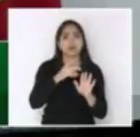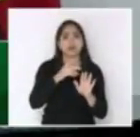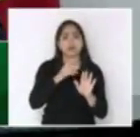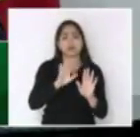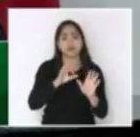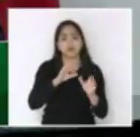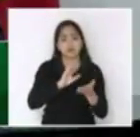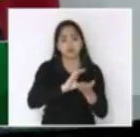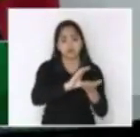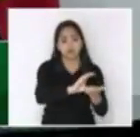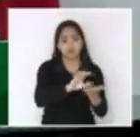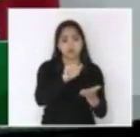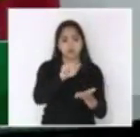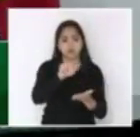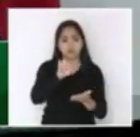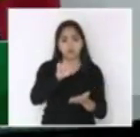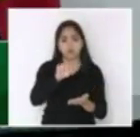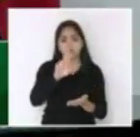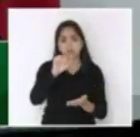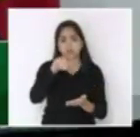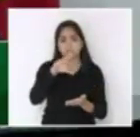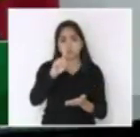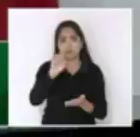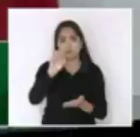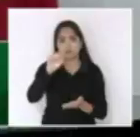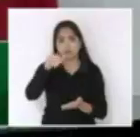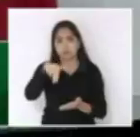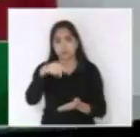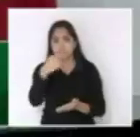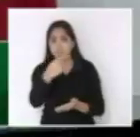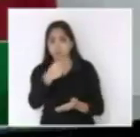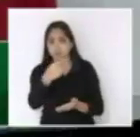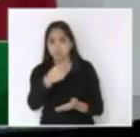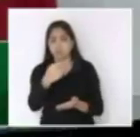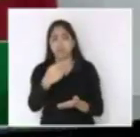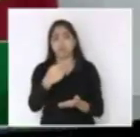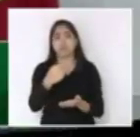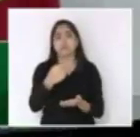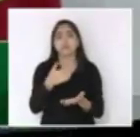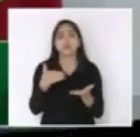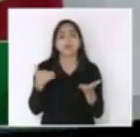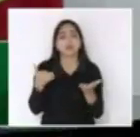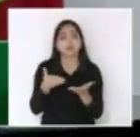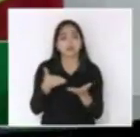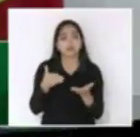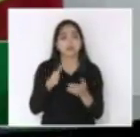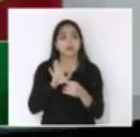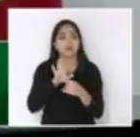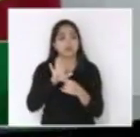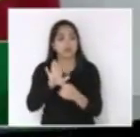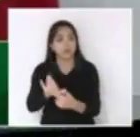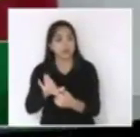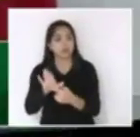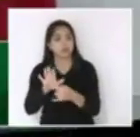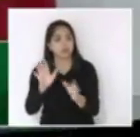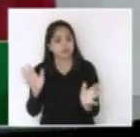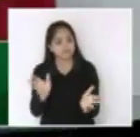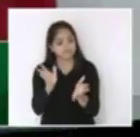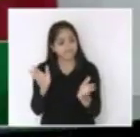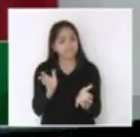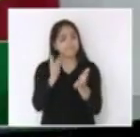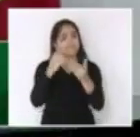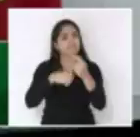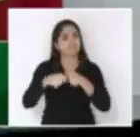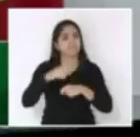Recursos a fundo perdido com critérios técnicos. Isso vai aquecer a economia